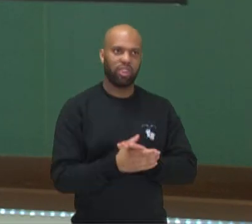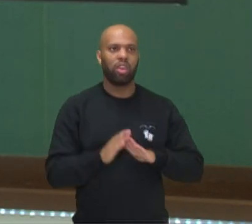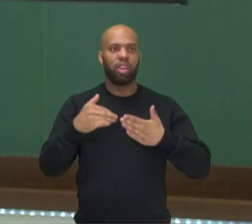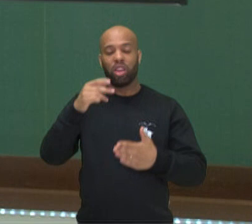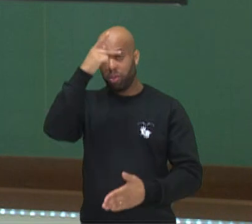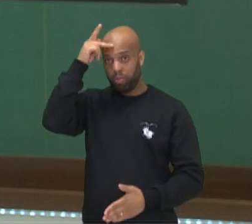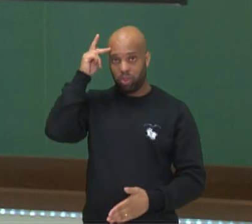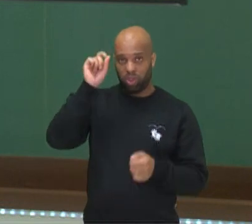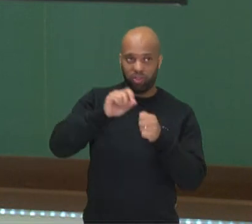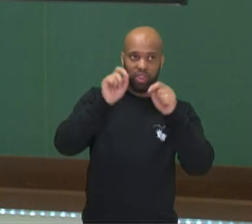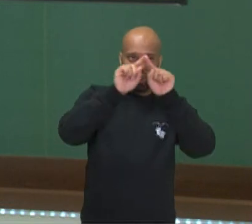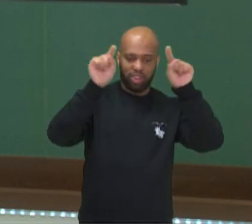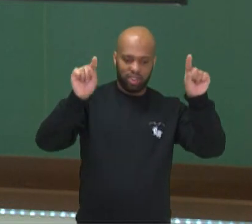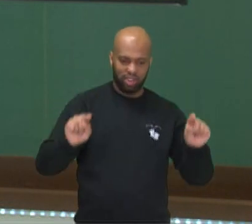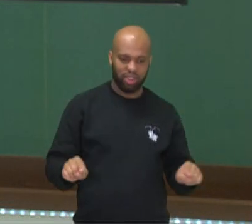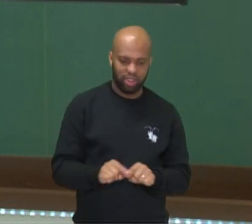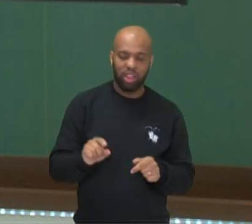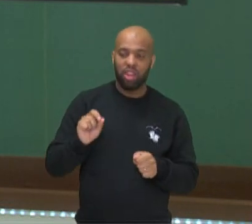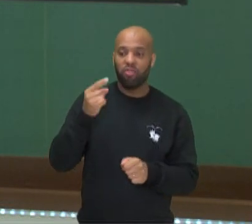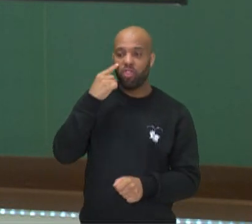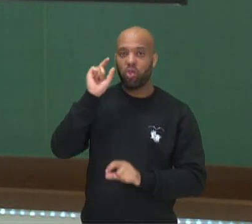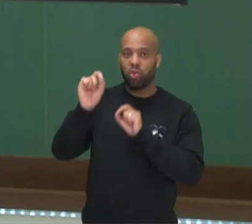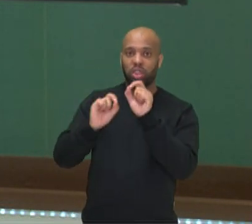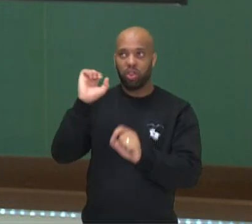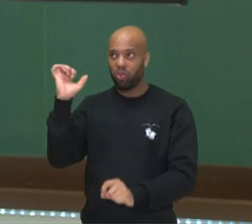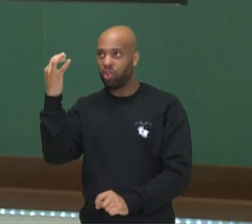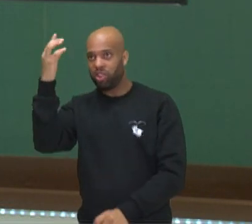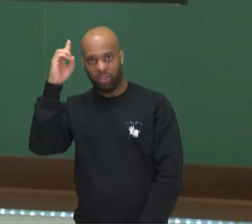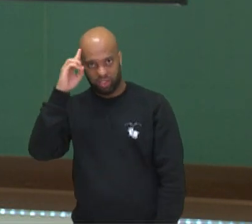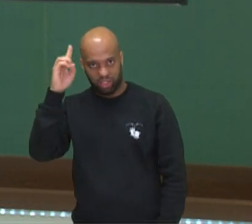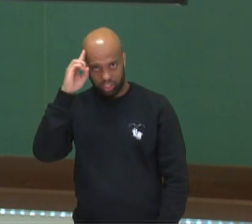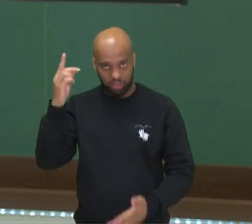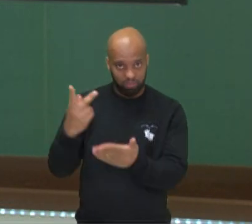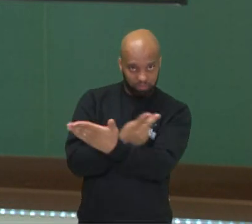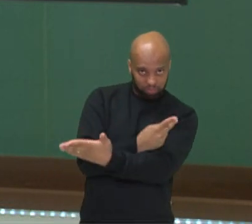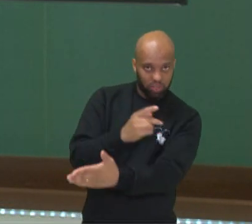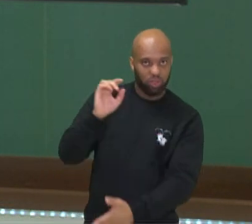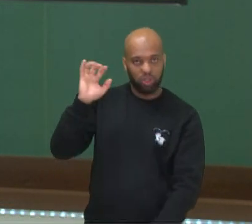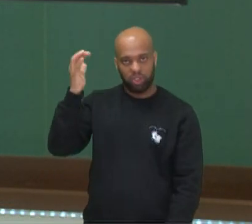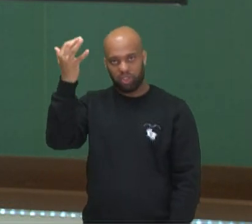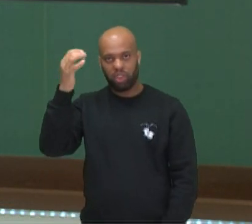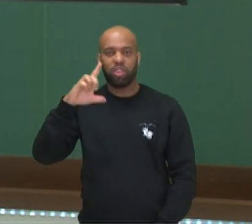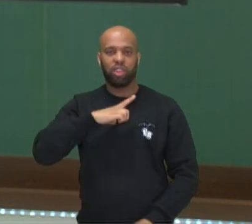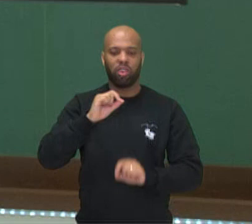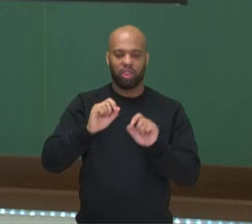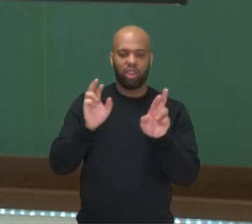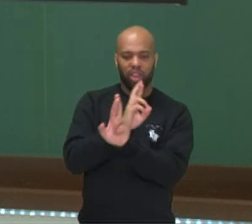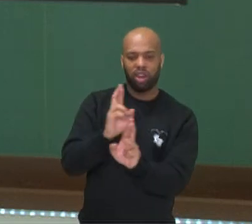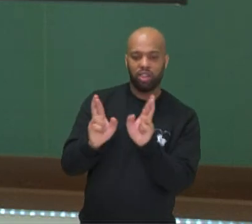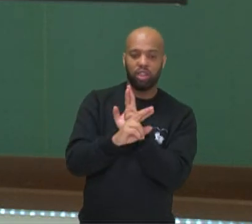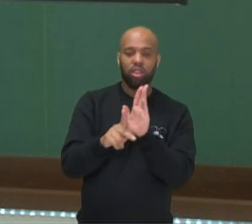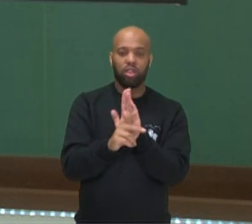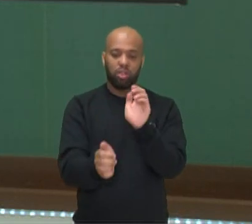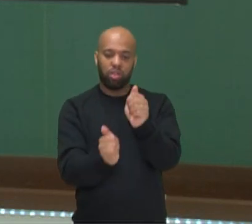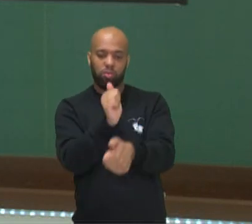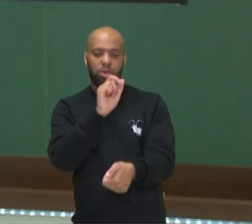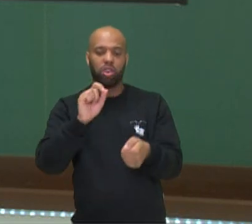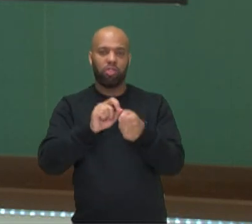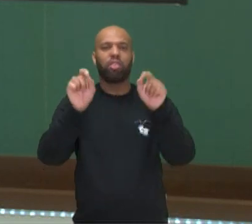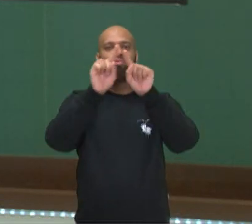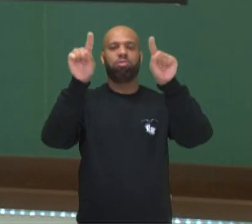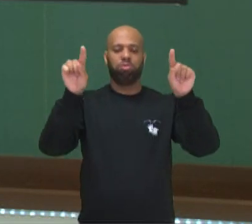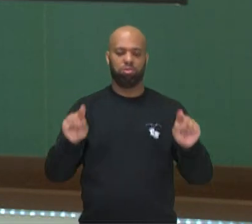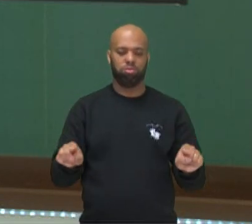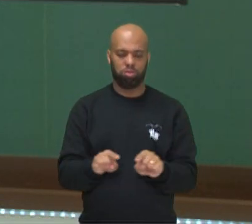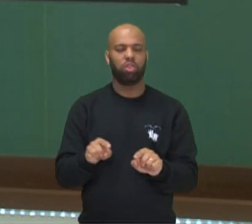retirou ali uma situação, um fato que aconteceu no cotidiano, né, relacionado aí aos esportes, e transformou isso numa